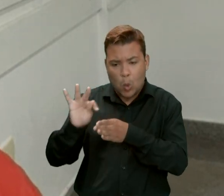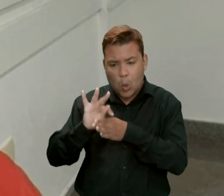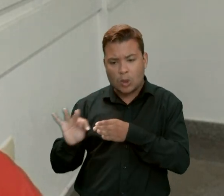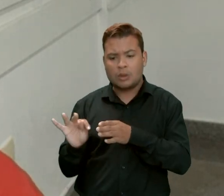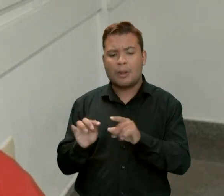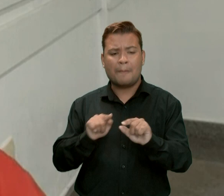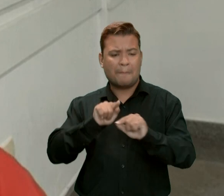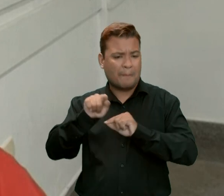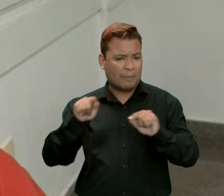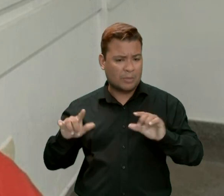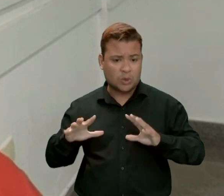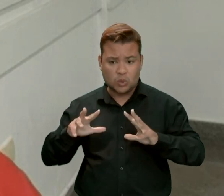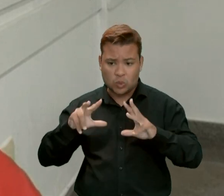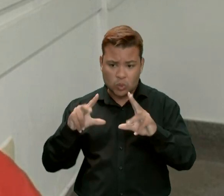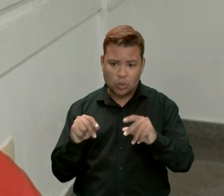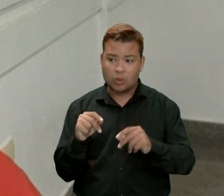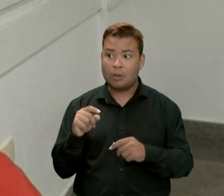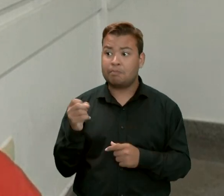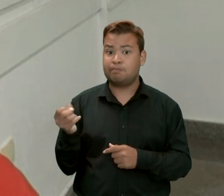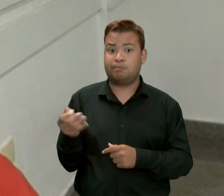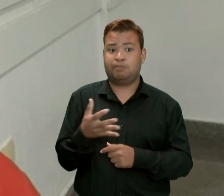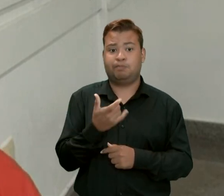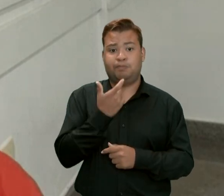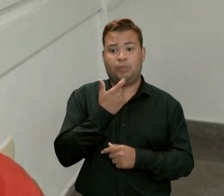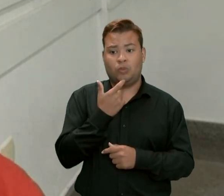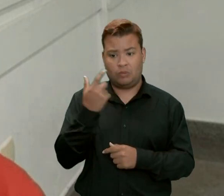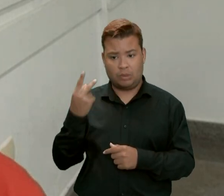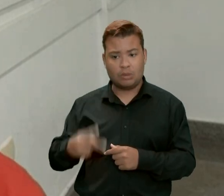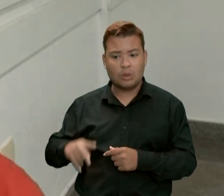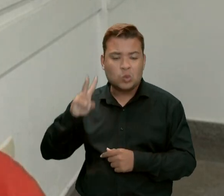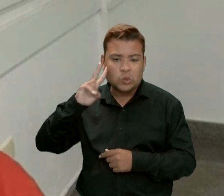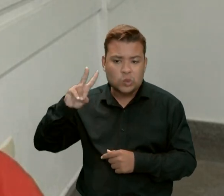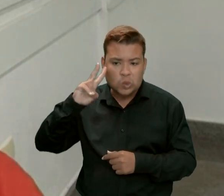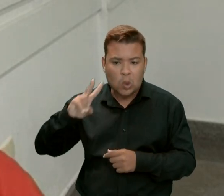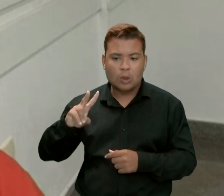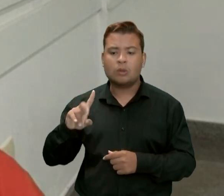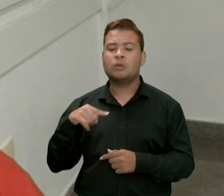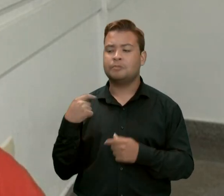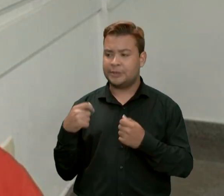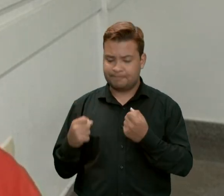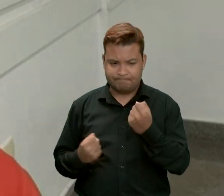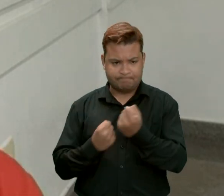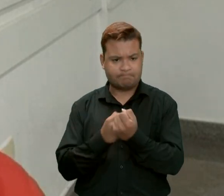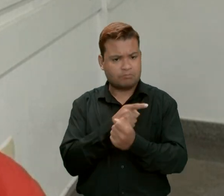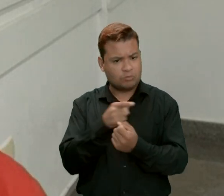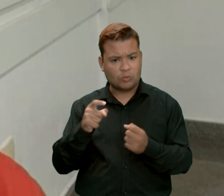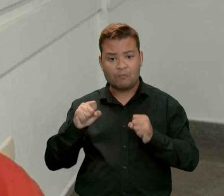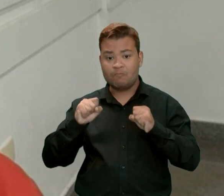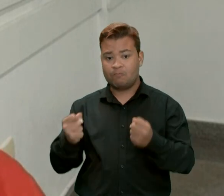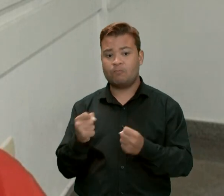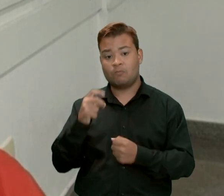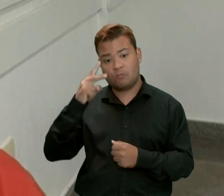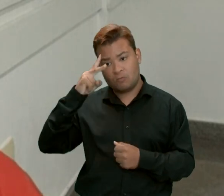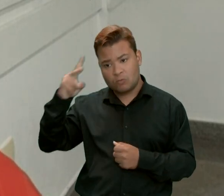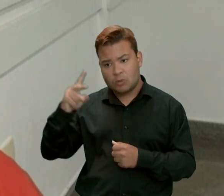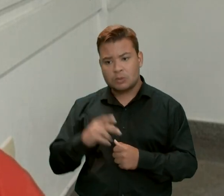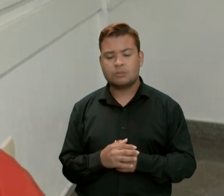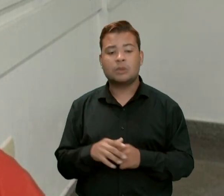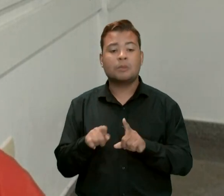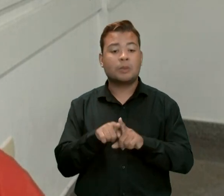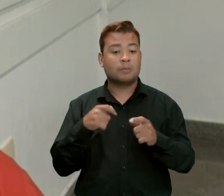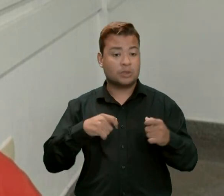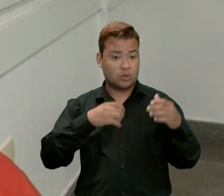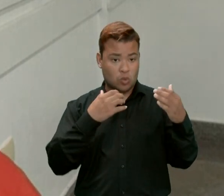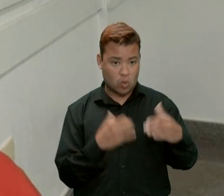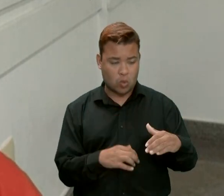todos são todos muito recentes na nossa história. Nós precisamos fortalecer esses equipamentos, fazer concurso para servidores que trabalham